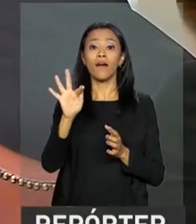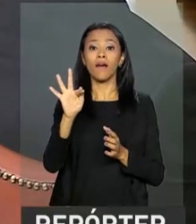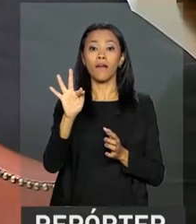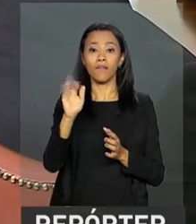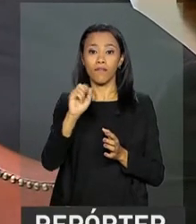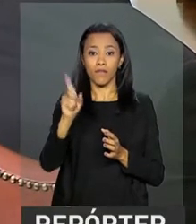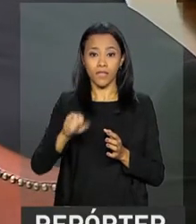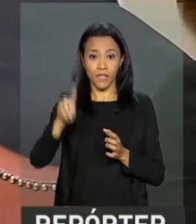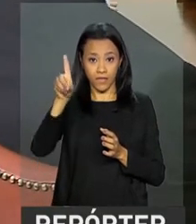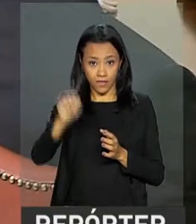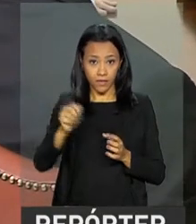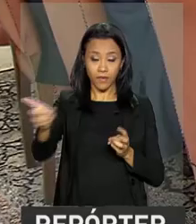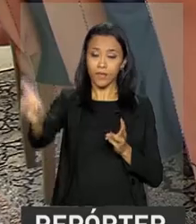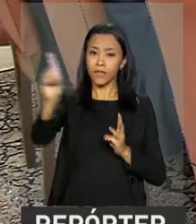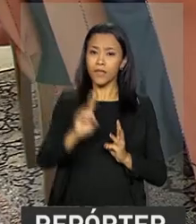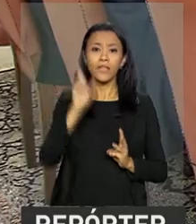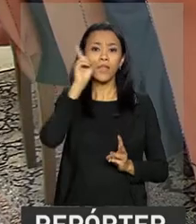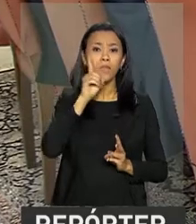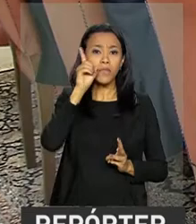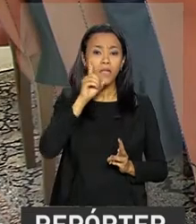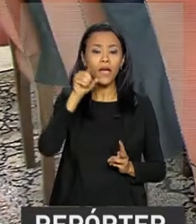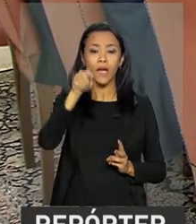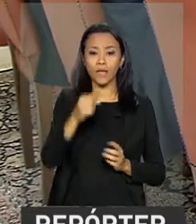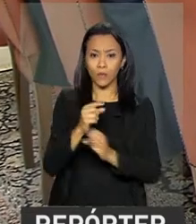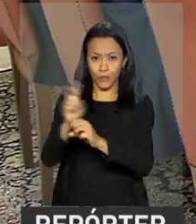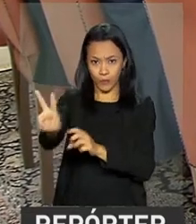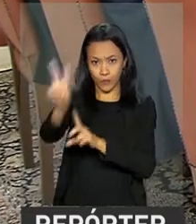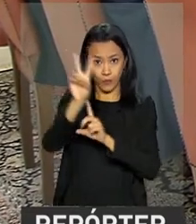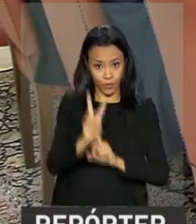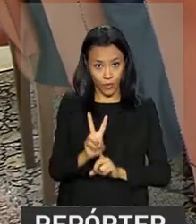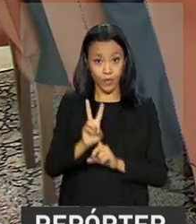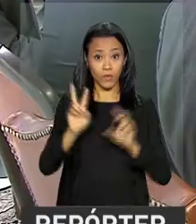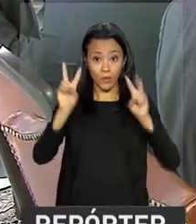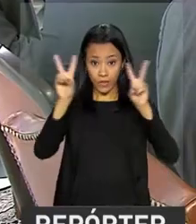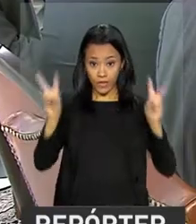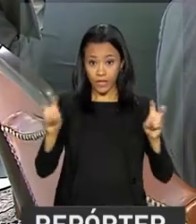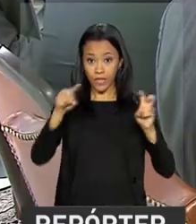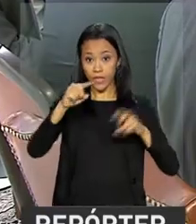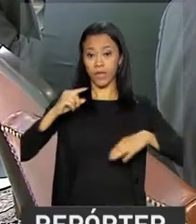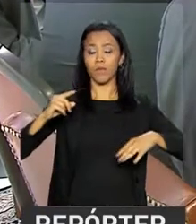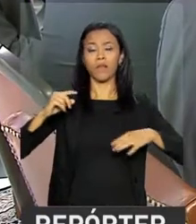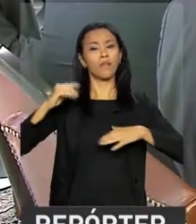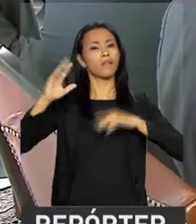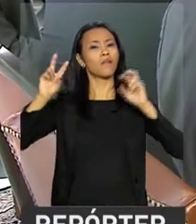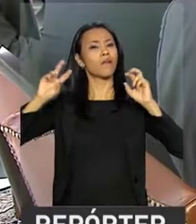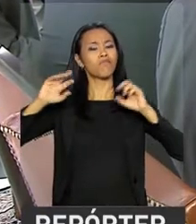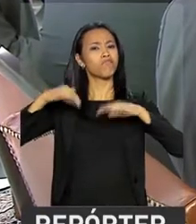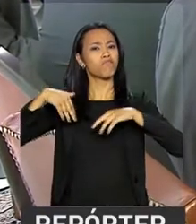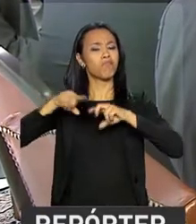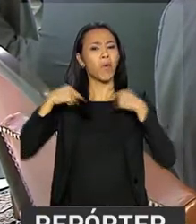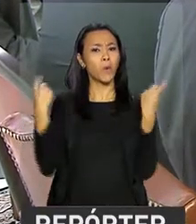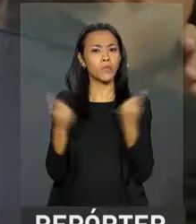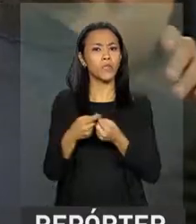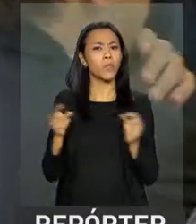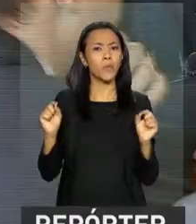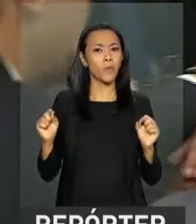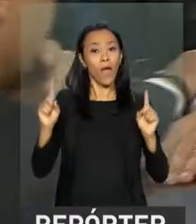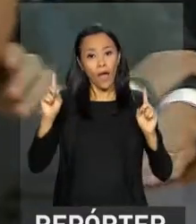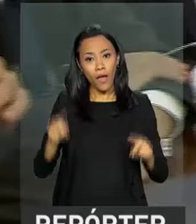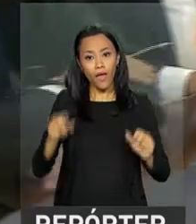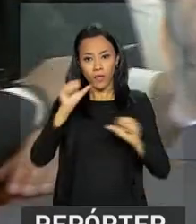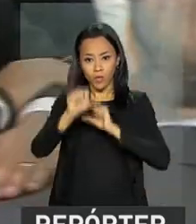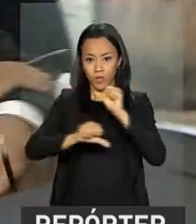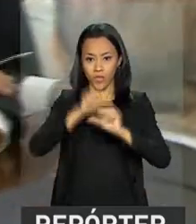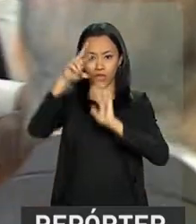dos deputados arthur maia e carlos marun o assunto dessa reunião como você disse thaísa foi a reforma da previdência